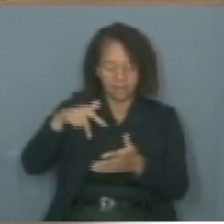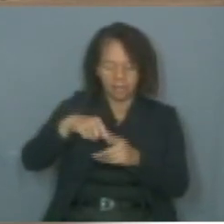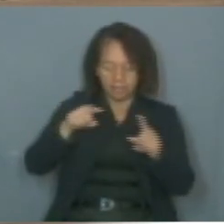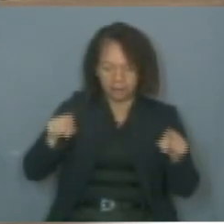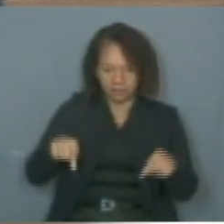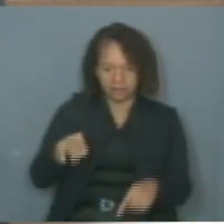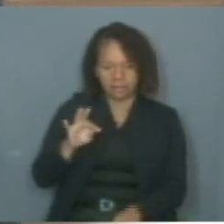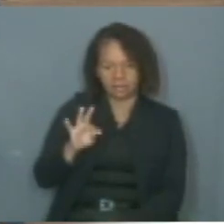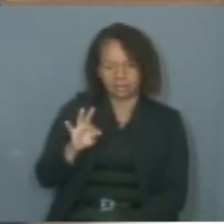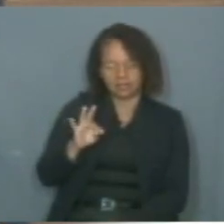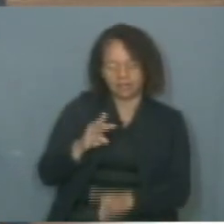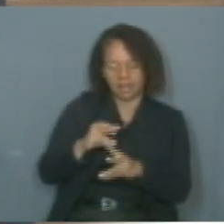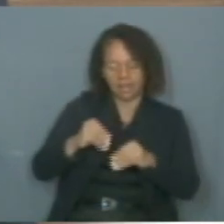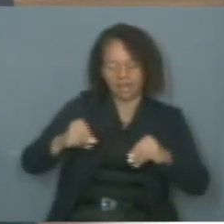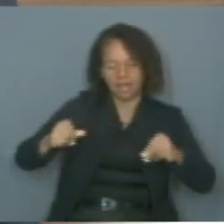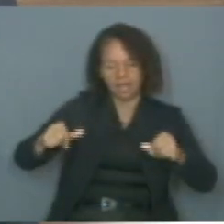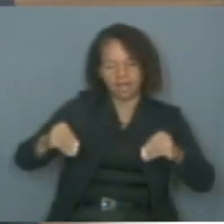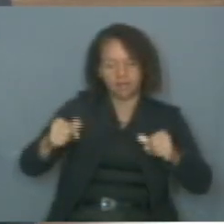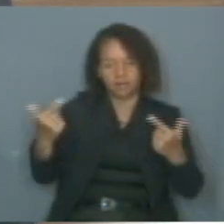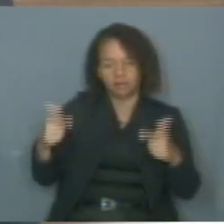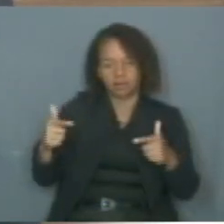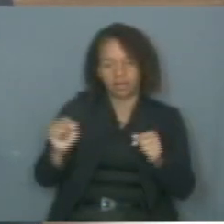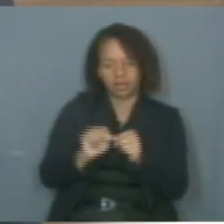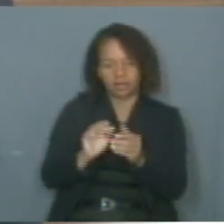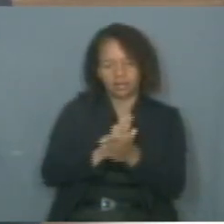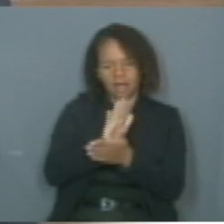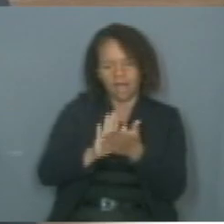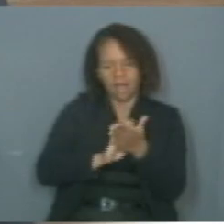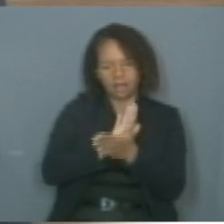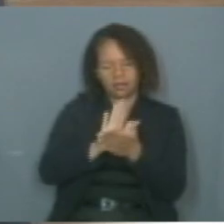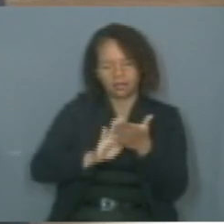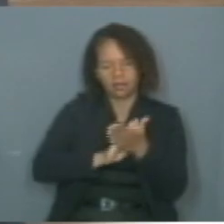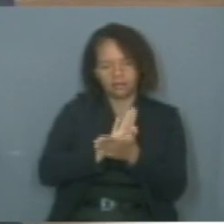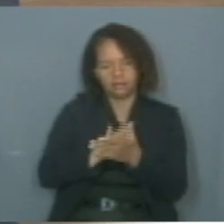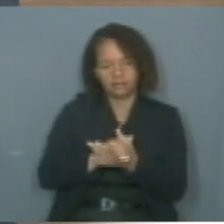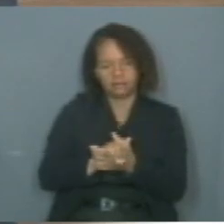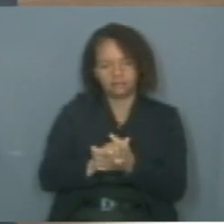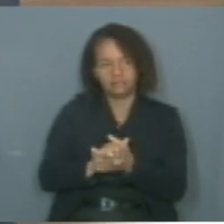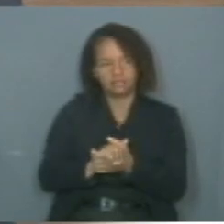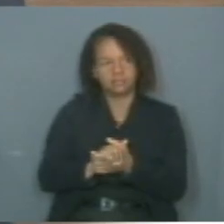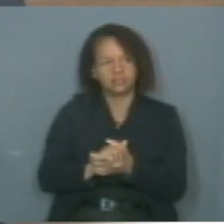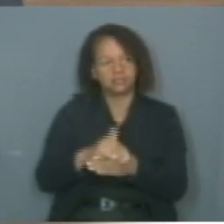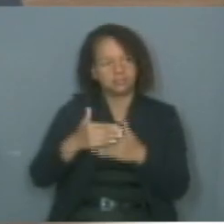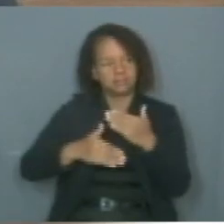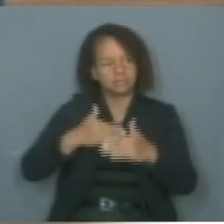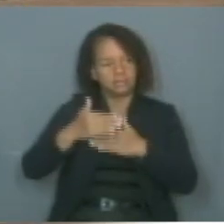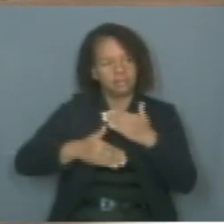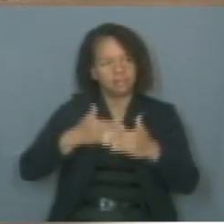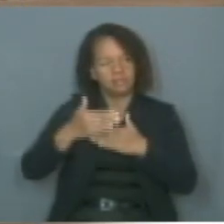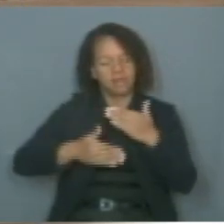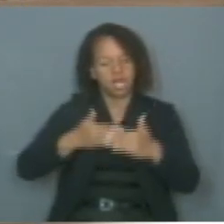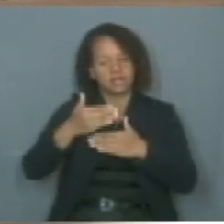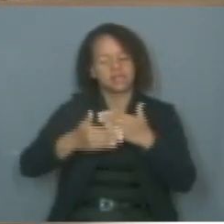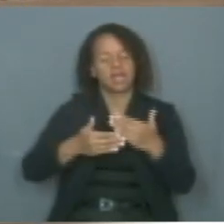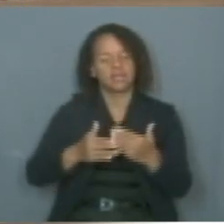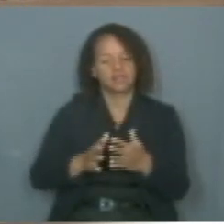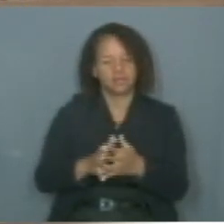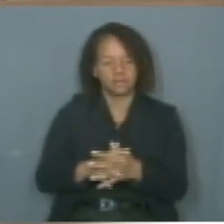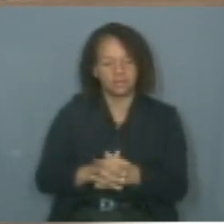onde os terrenos não estão servindo como um processo de